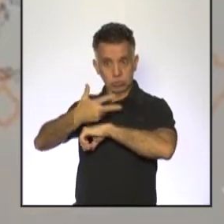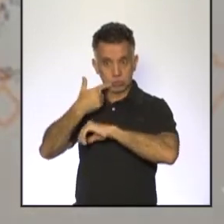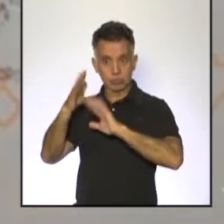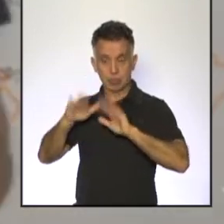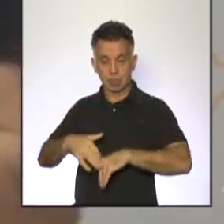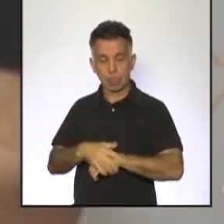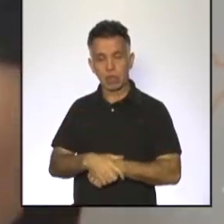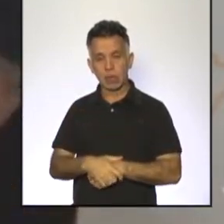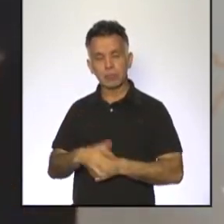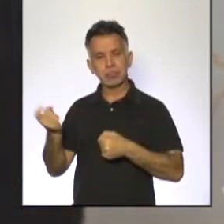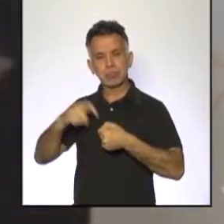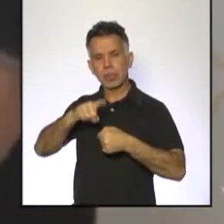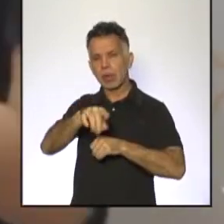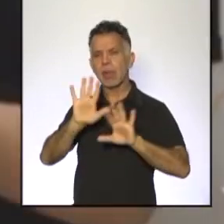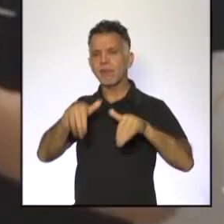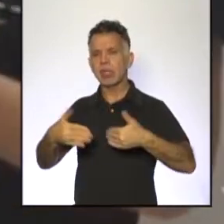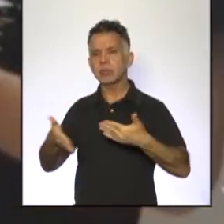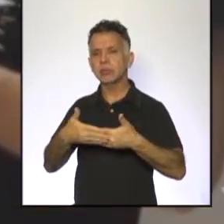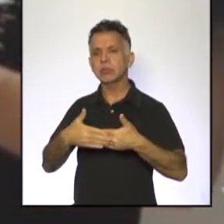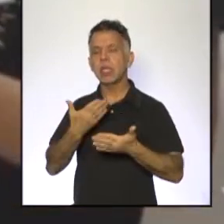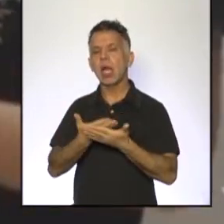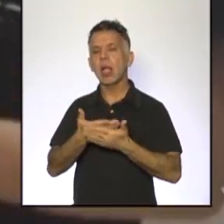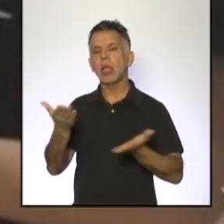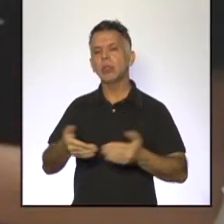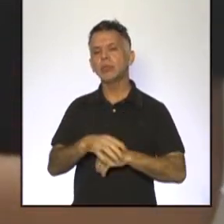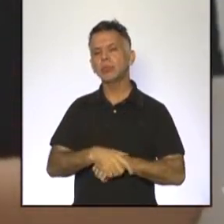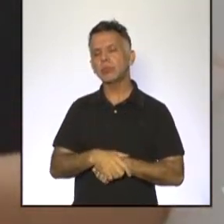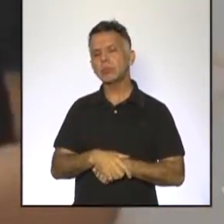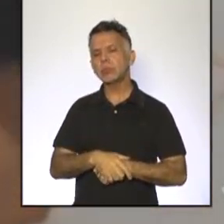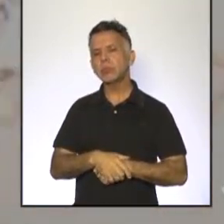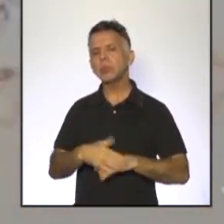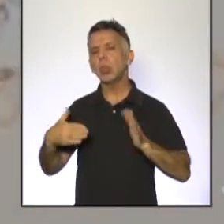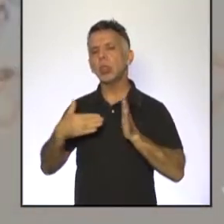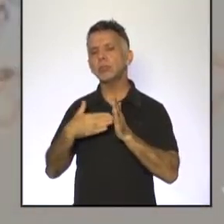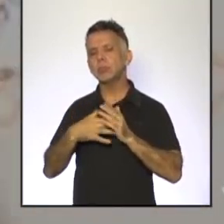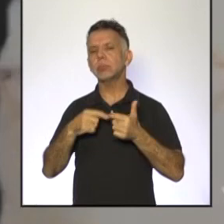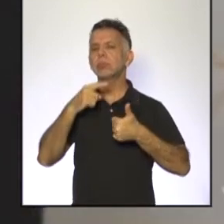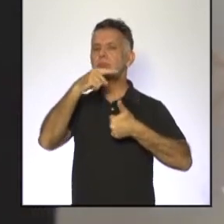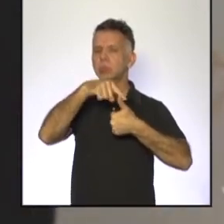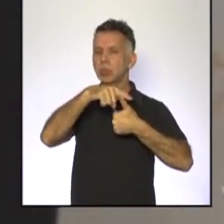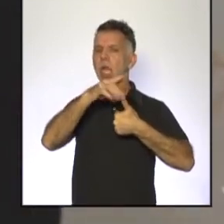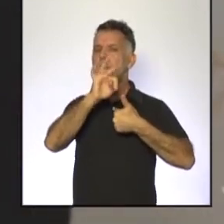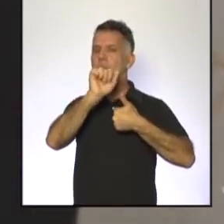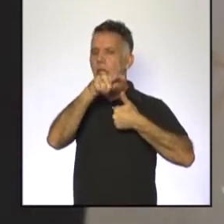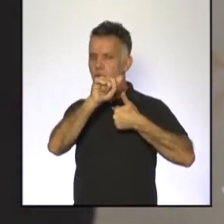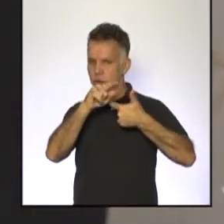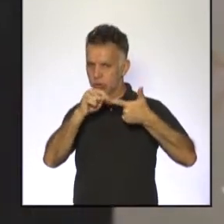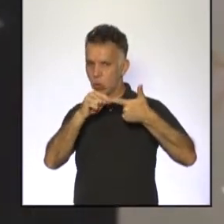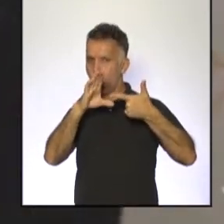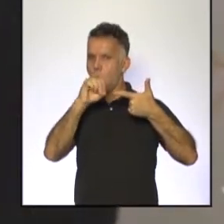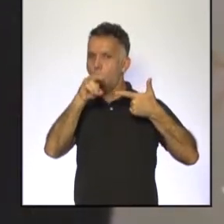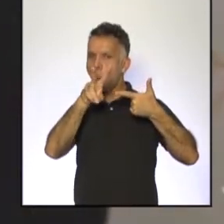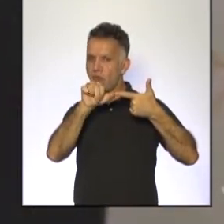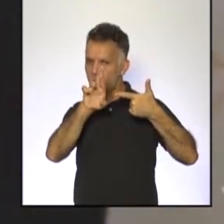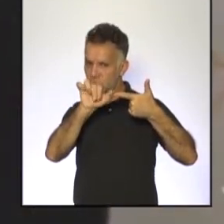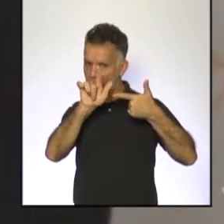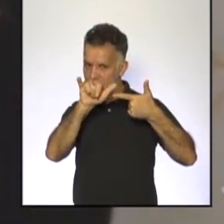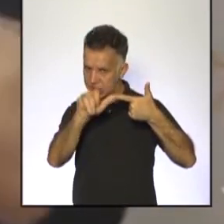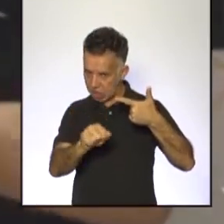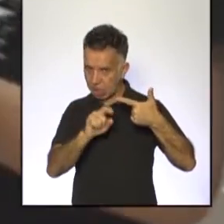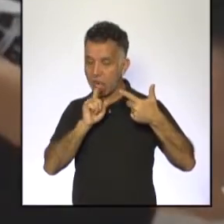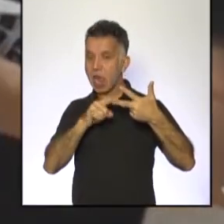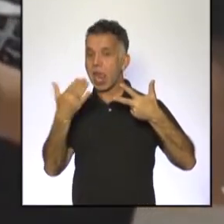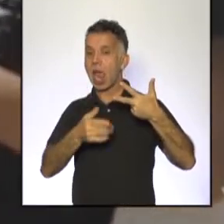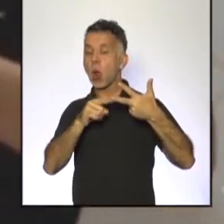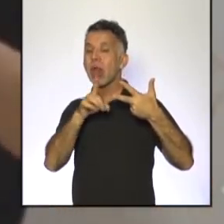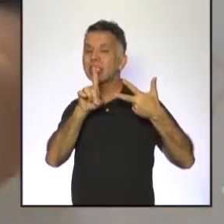o nosso encontro de hoje com o limite divergente. Eu expliquei para vocês tangenciamento, convergência, e agora a gente tem que falar